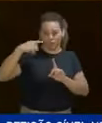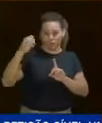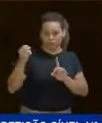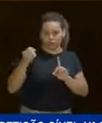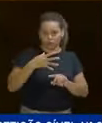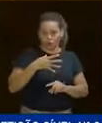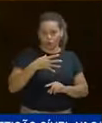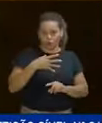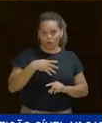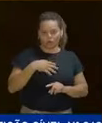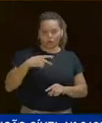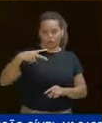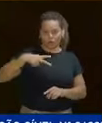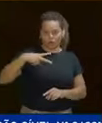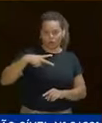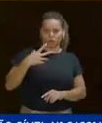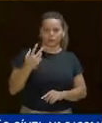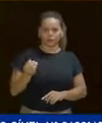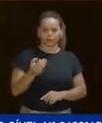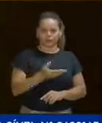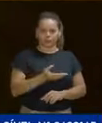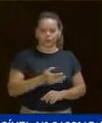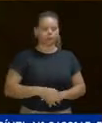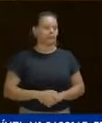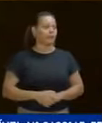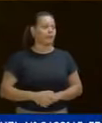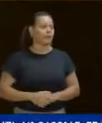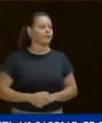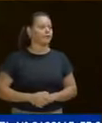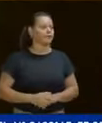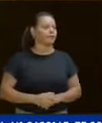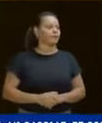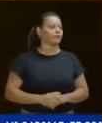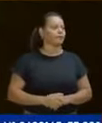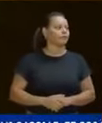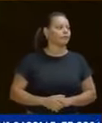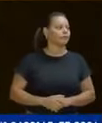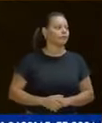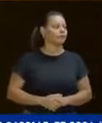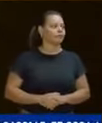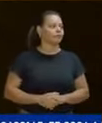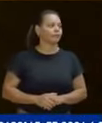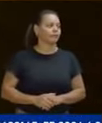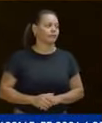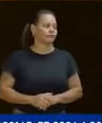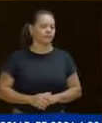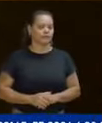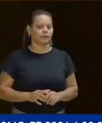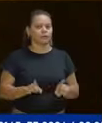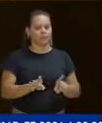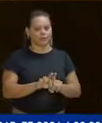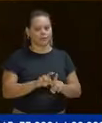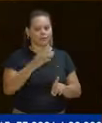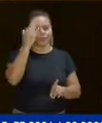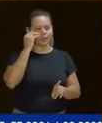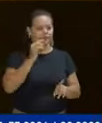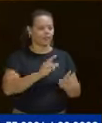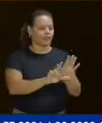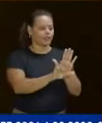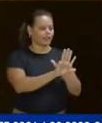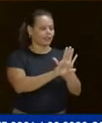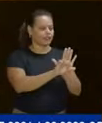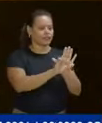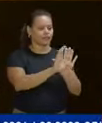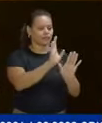E nós sabemos que a legislação eleitoral, ela diz que